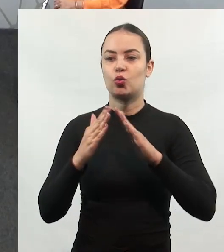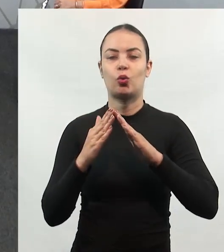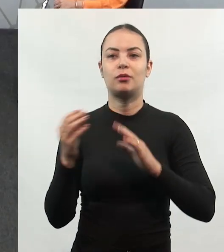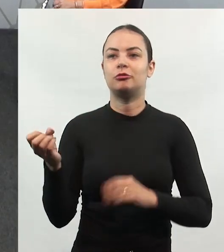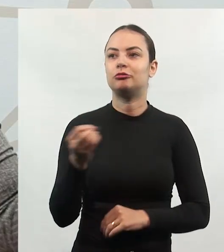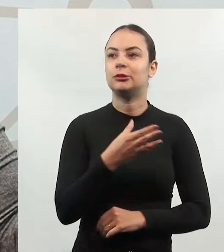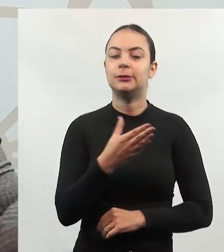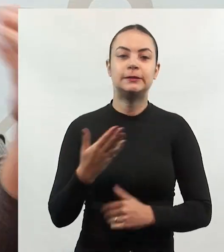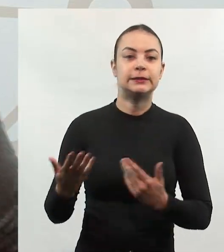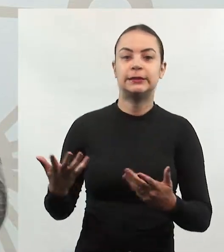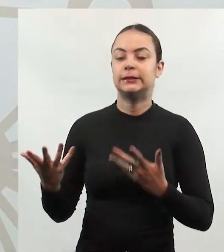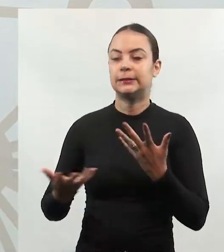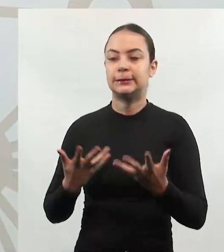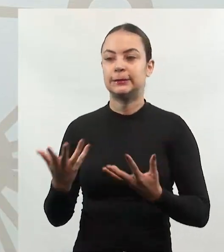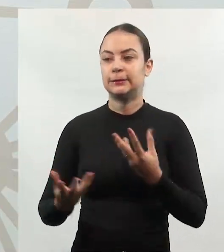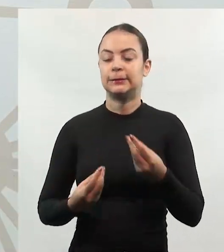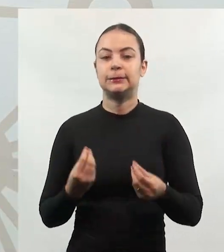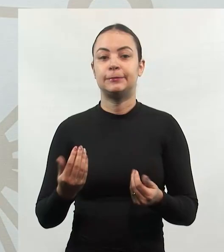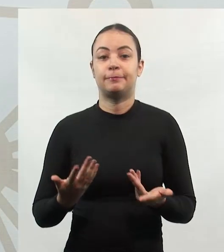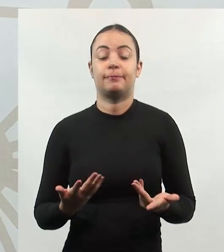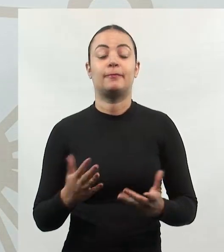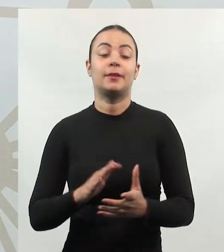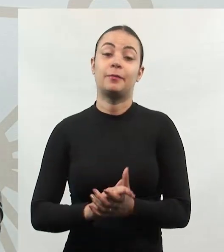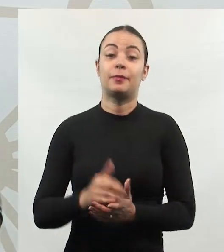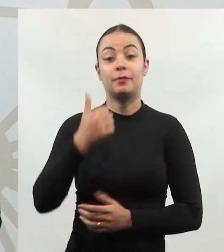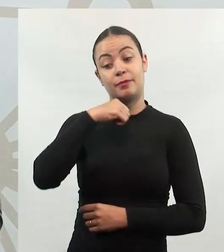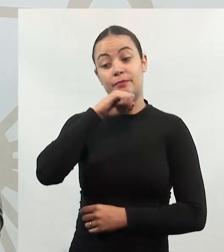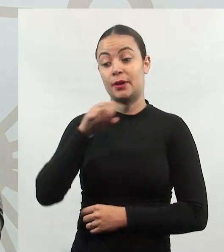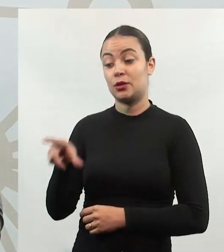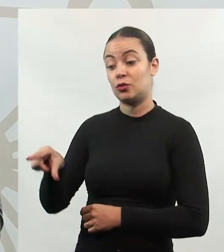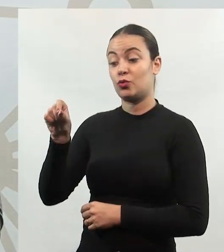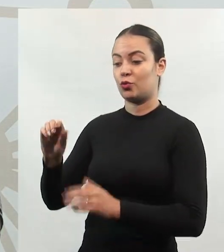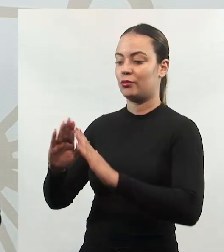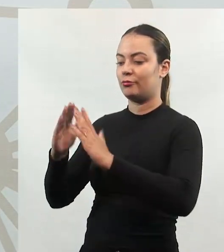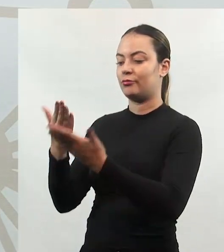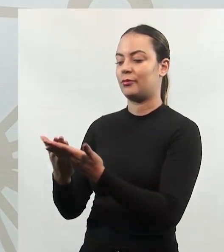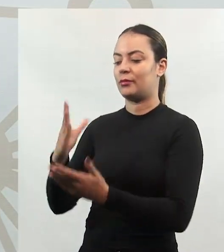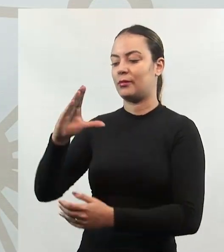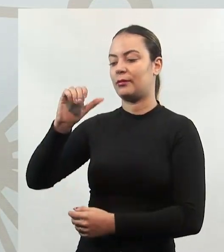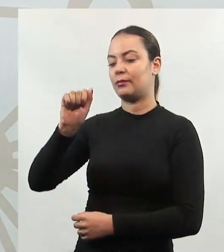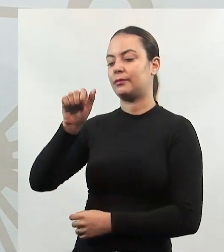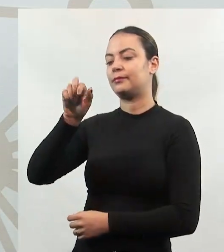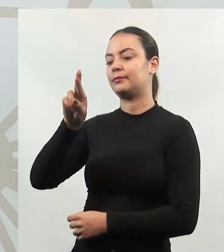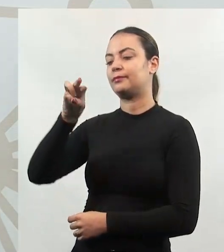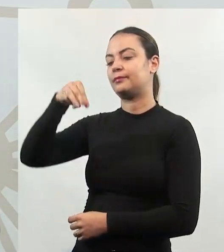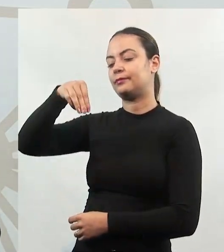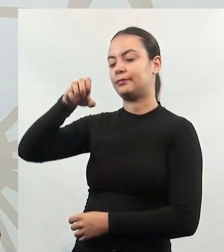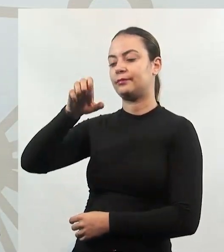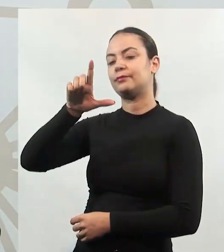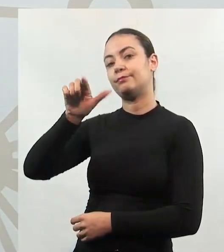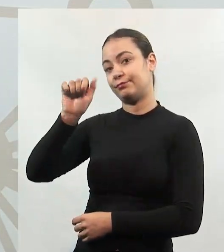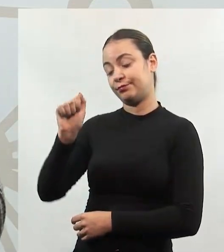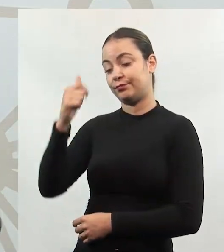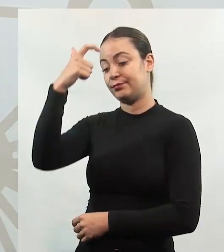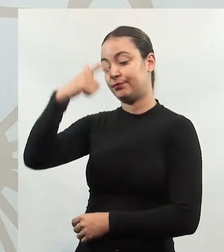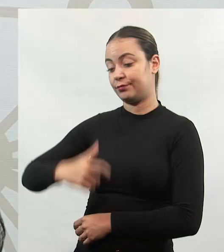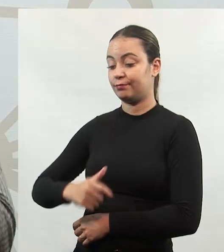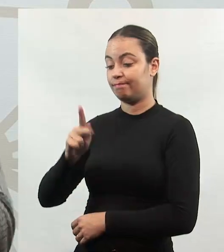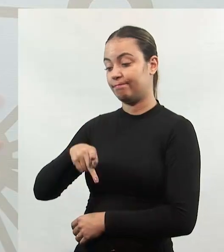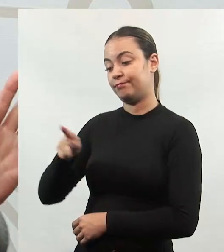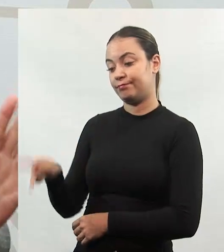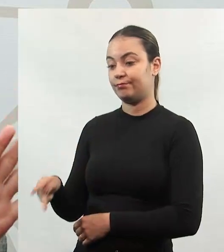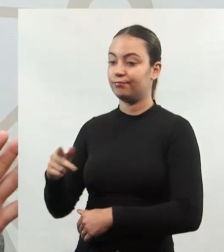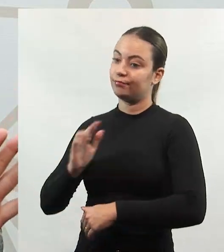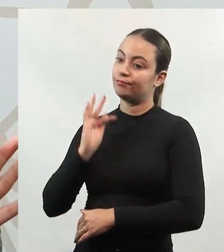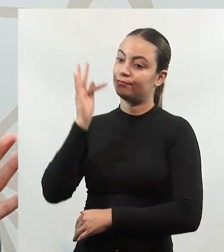Eu me lembro, a Glaucia me lembrou o quanto eu fiquei nervosa, e minha mãe também, para eu passar nessa prova, porque era a